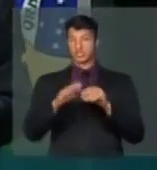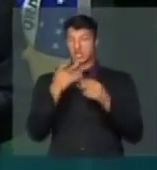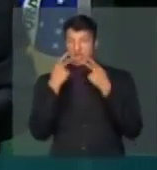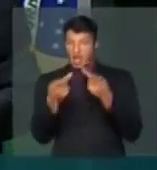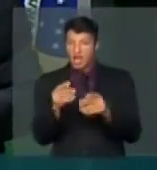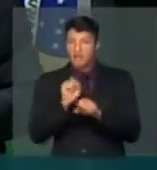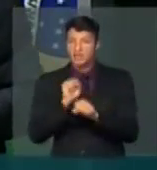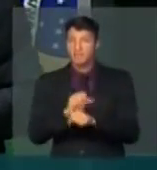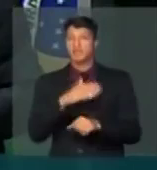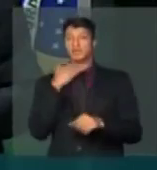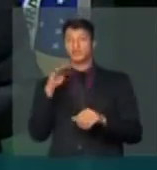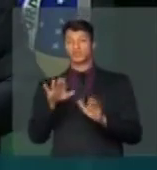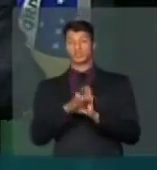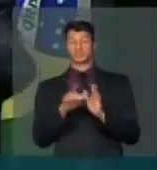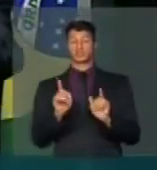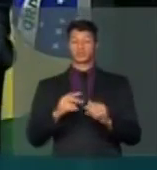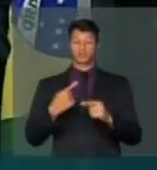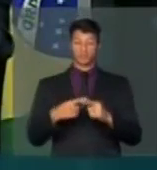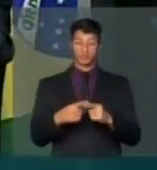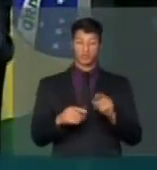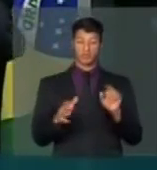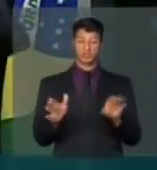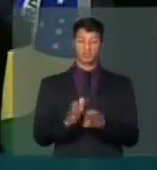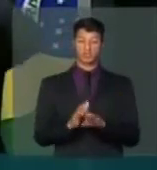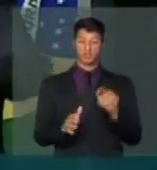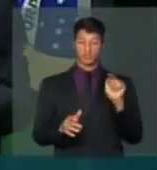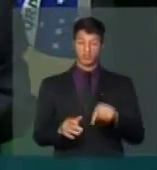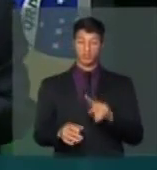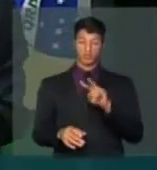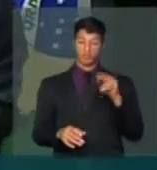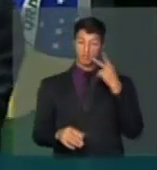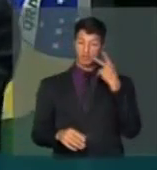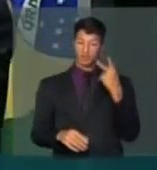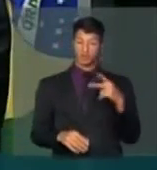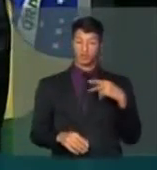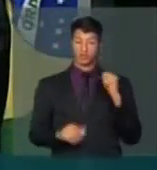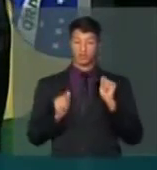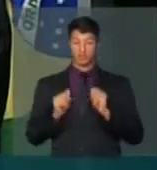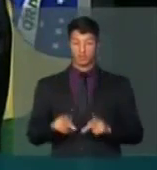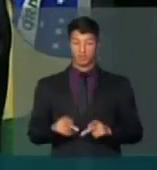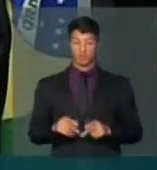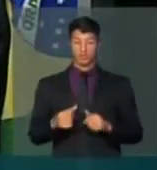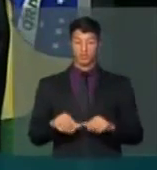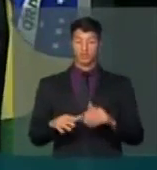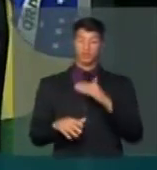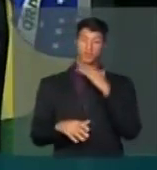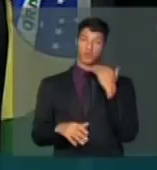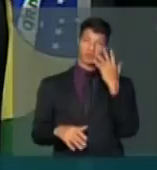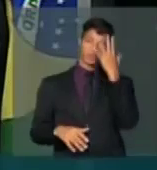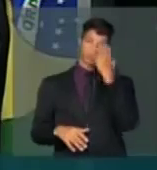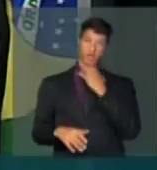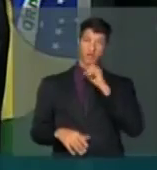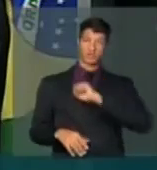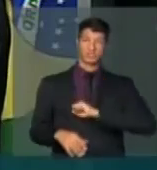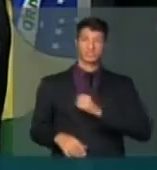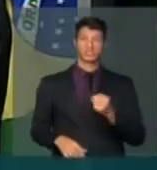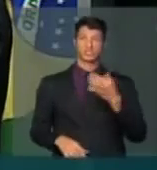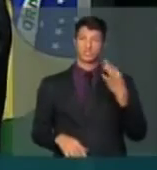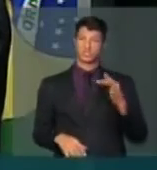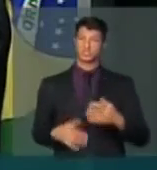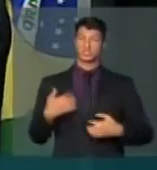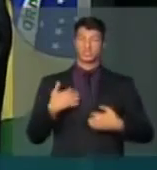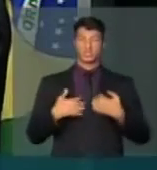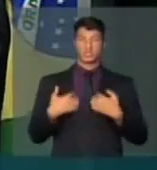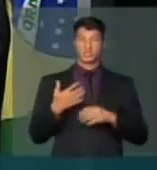dente, esperando a morte chegar. Porque é esta que está chegando para os nossos aposentados, que estão morrendo de raiva, de ódio, de dor, de